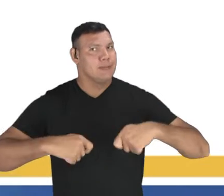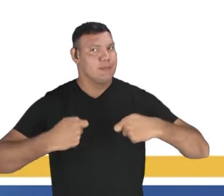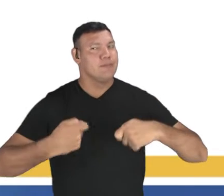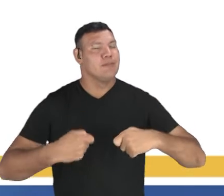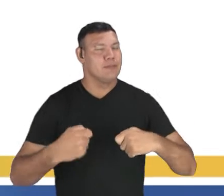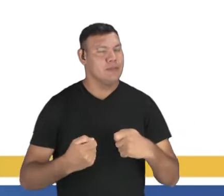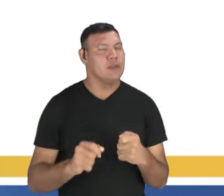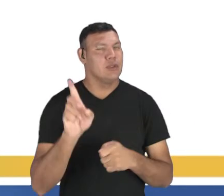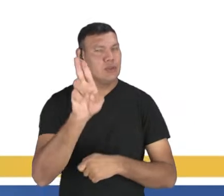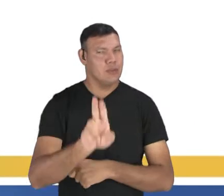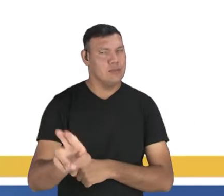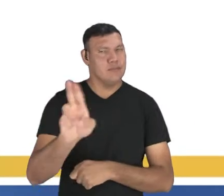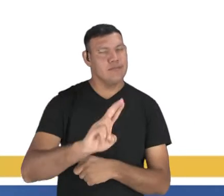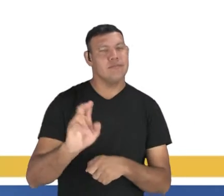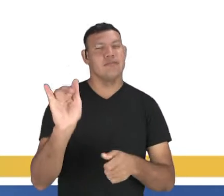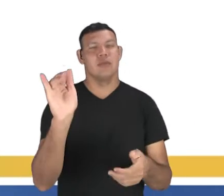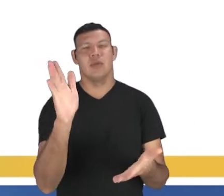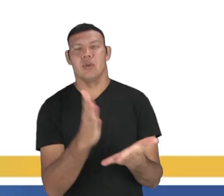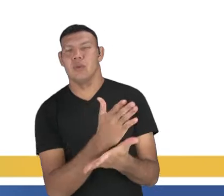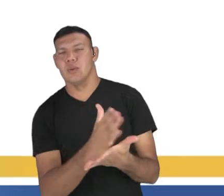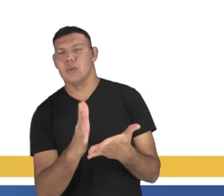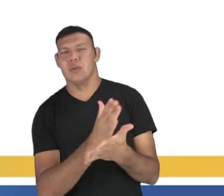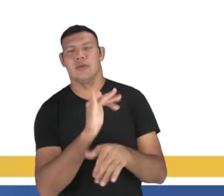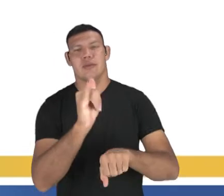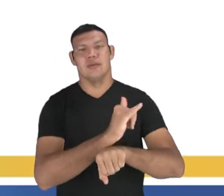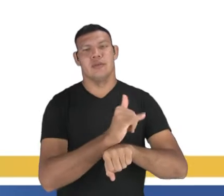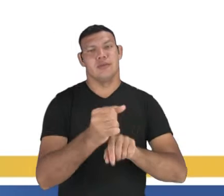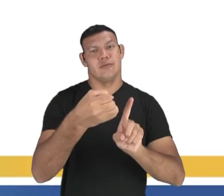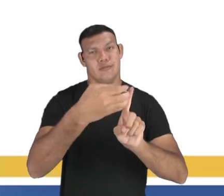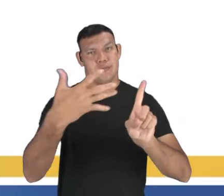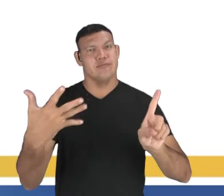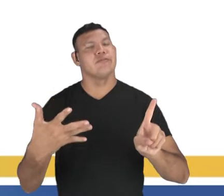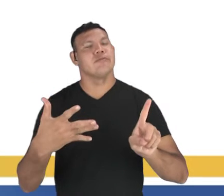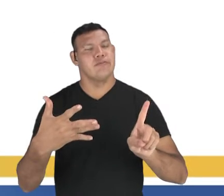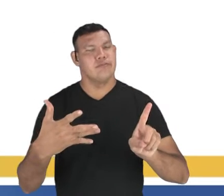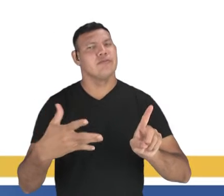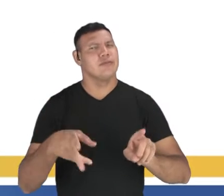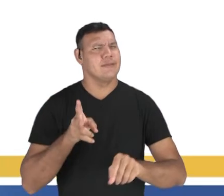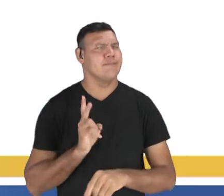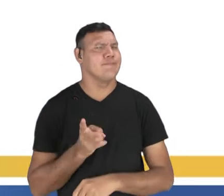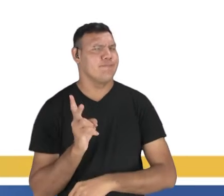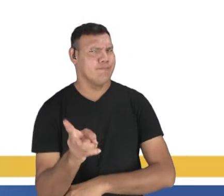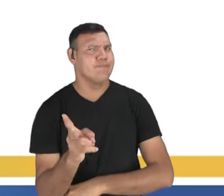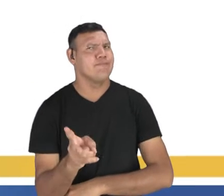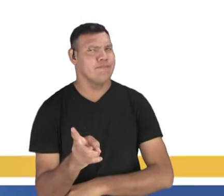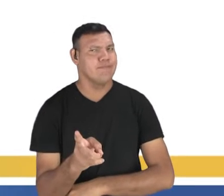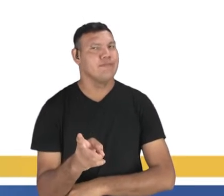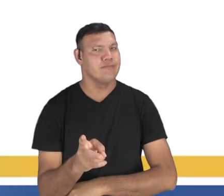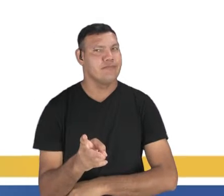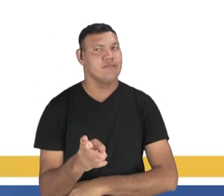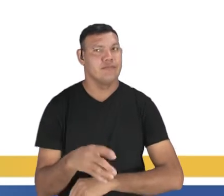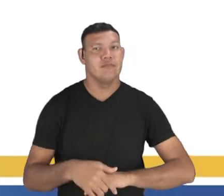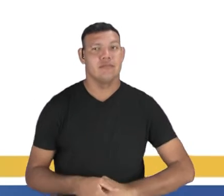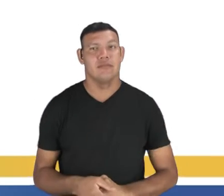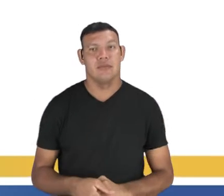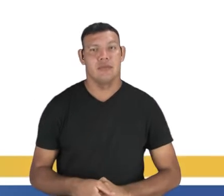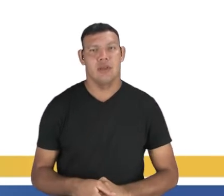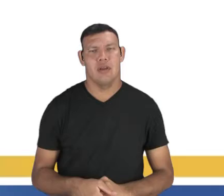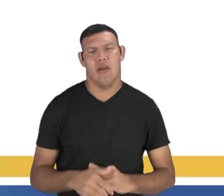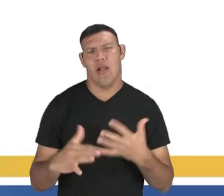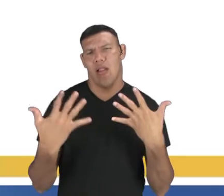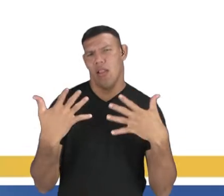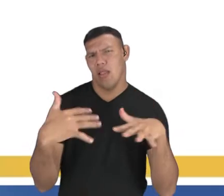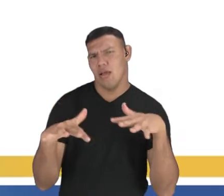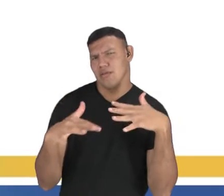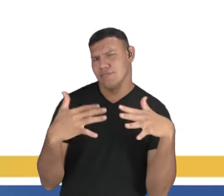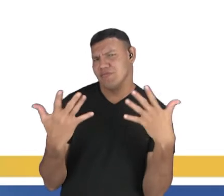de alguns desses operadores, sempre, e a gente faz isso até de maneira mais